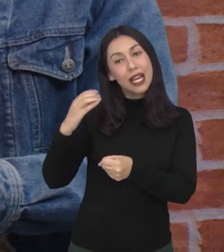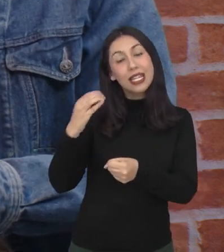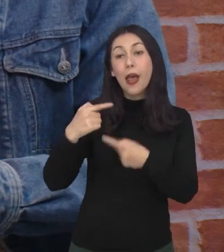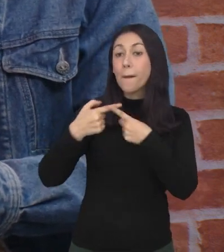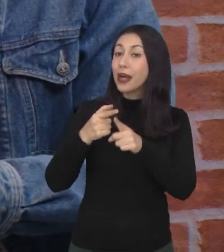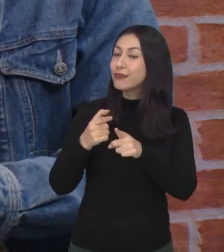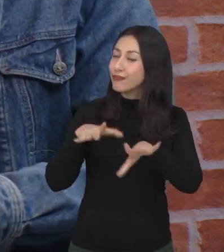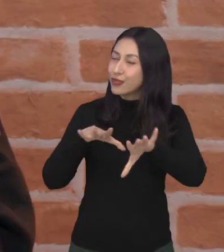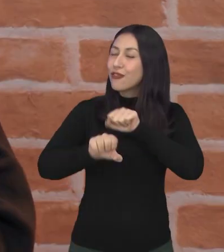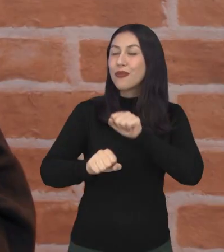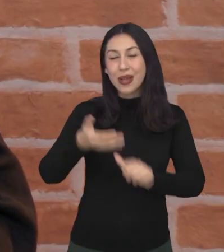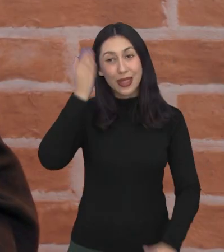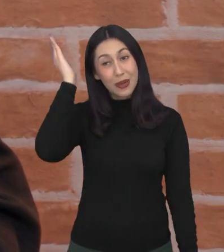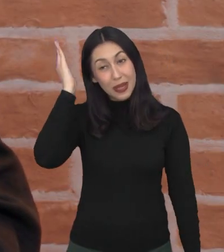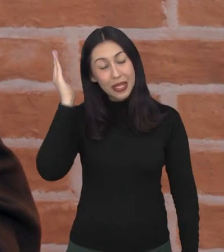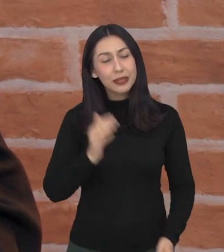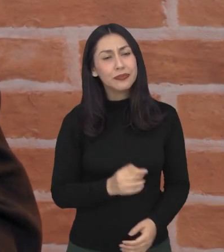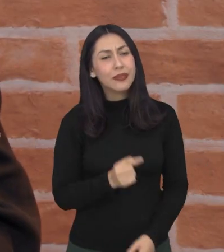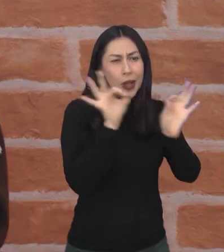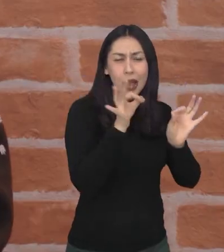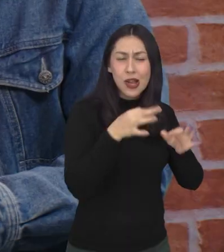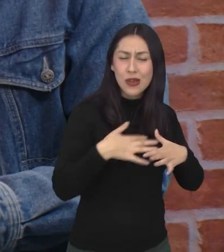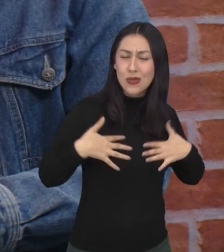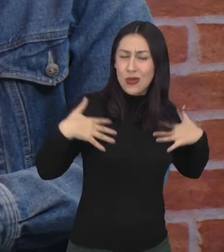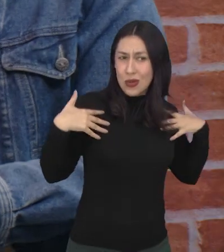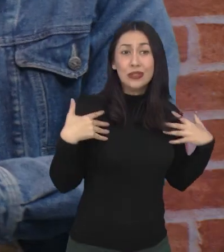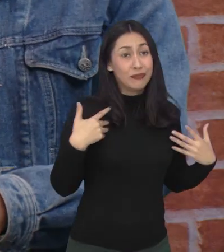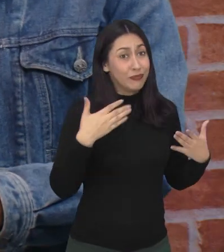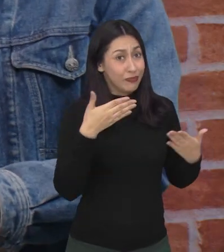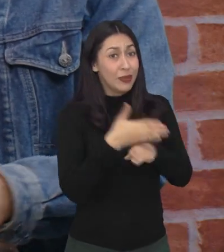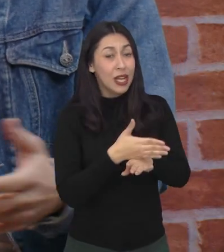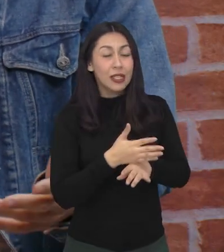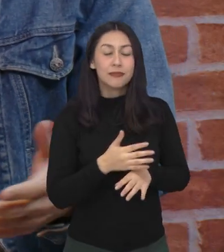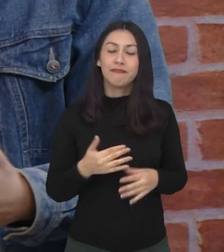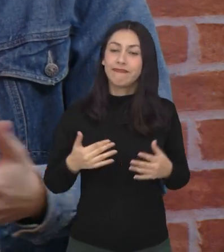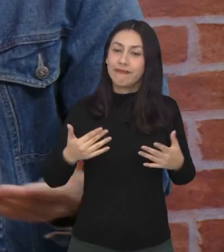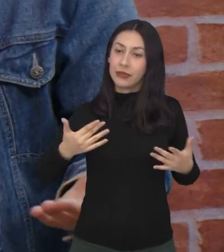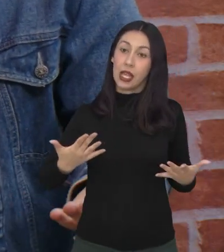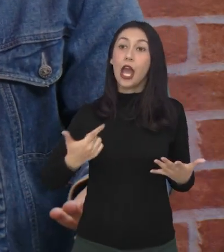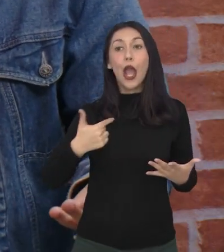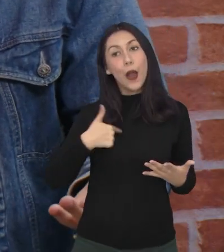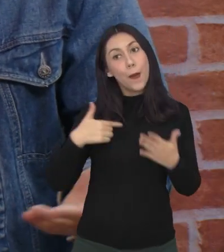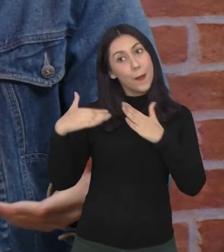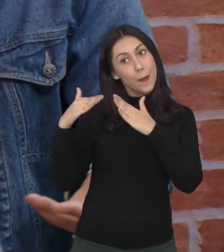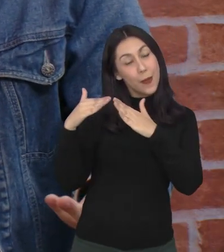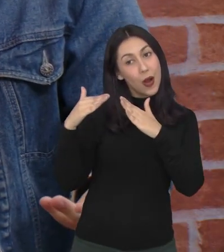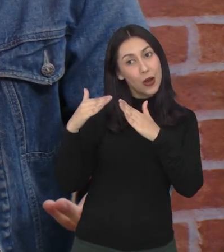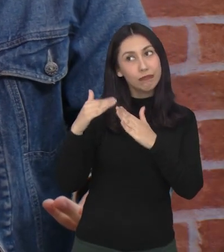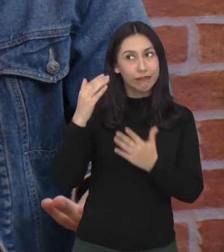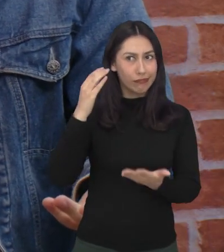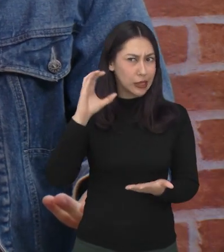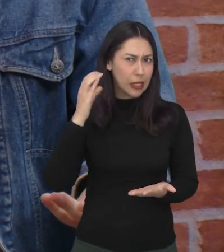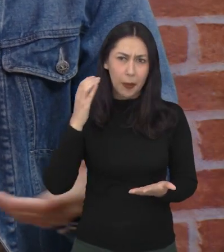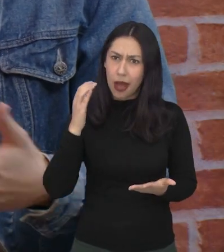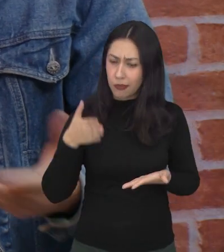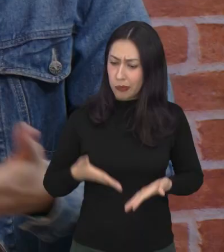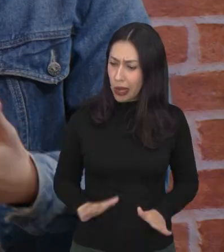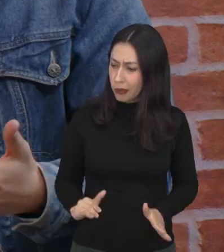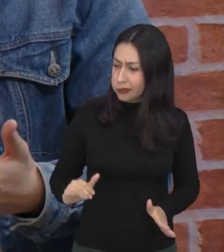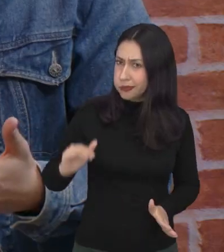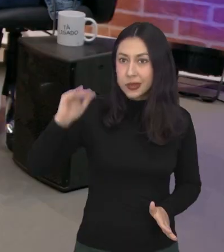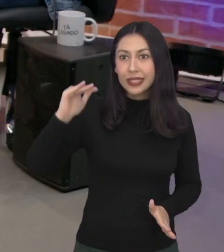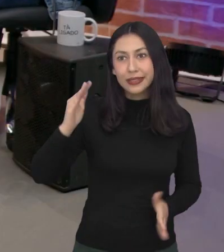festival. Depois, já adulto, me formei como ator, né? Pode crer. Então, sou um ator formado, não sou só ator amador. Mas